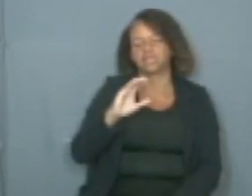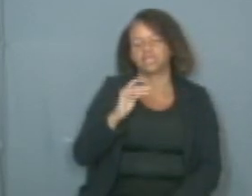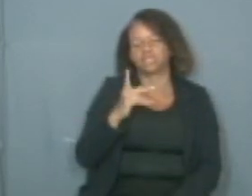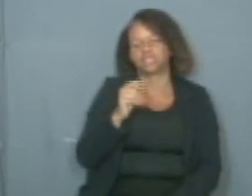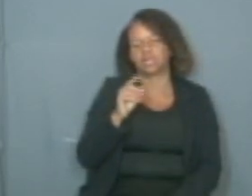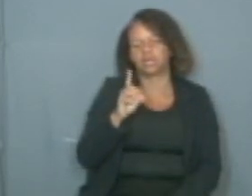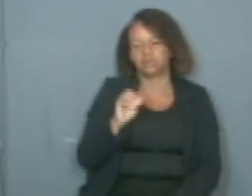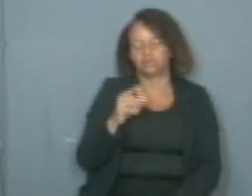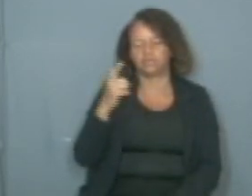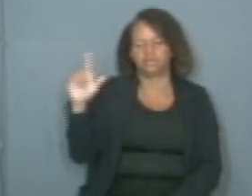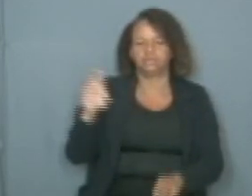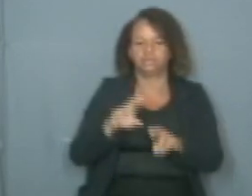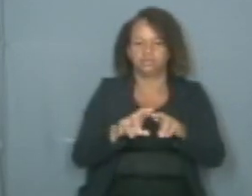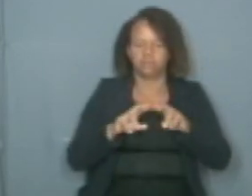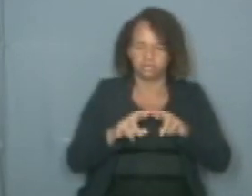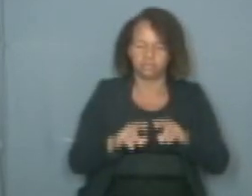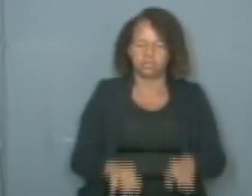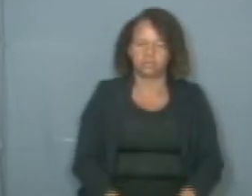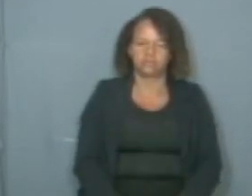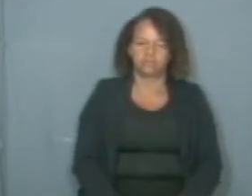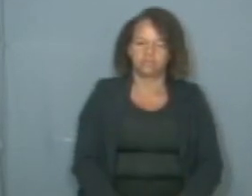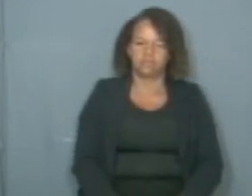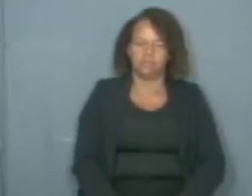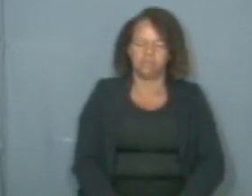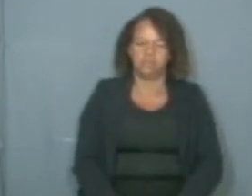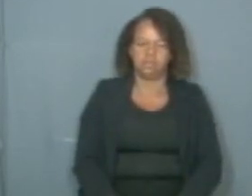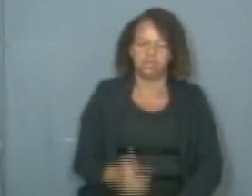Deixa eu passar para o próximo já, eu quero adiantar, presidente.